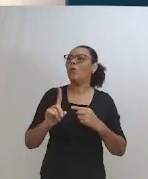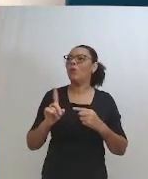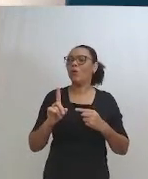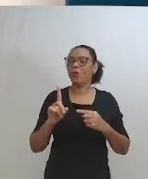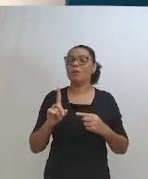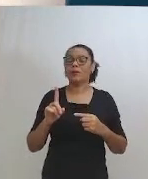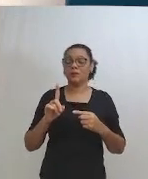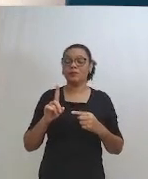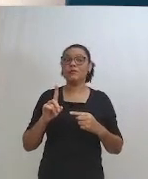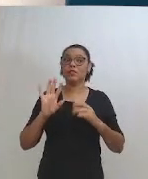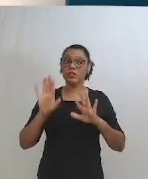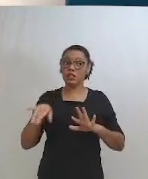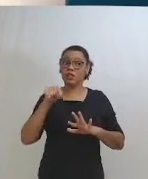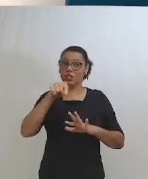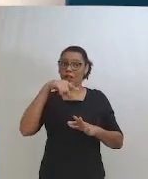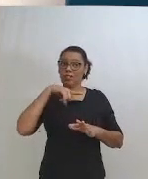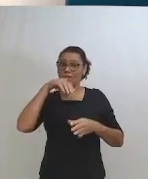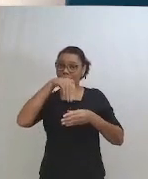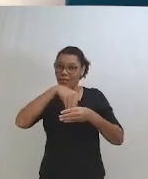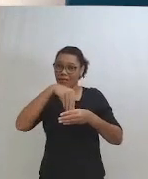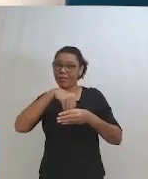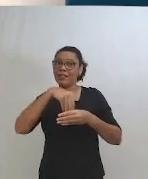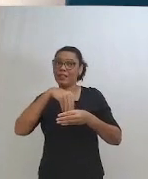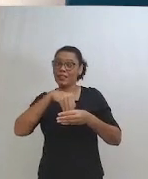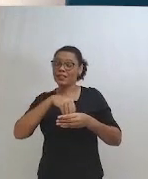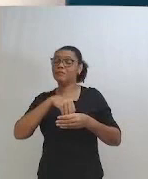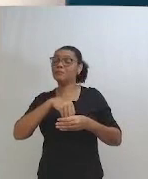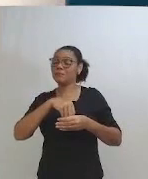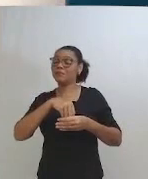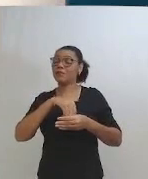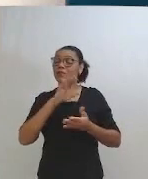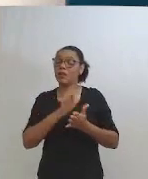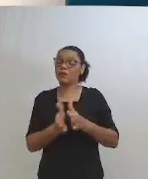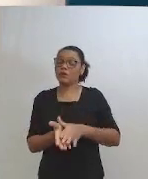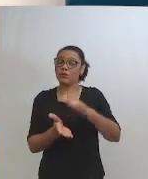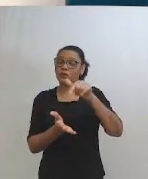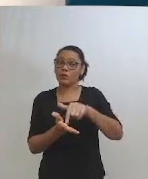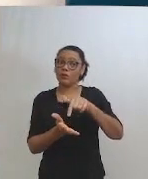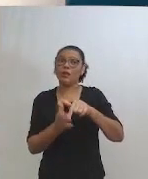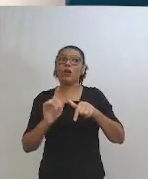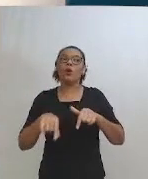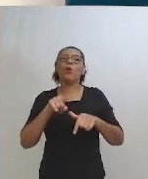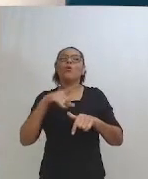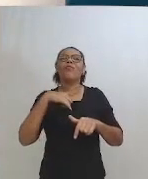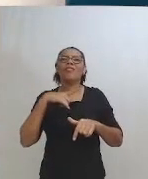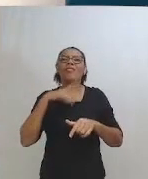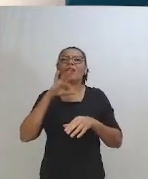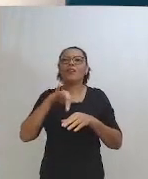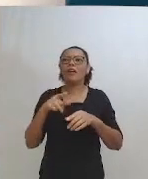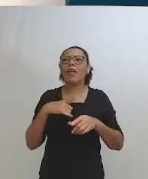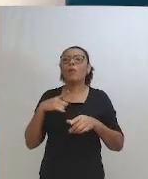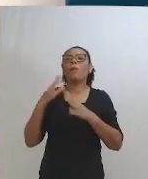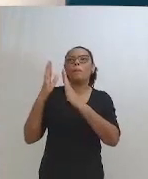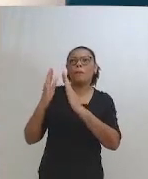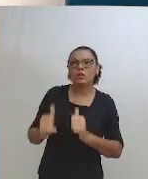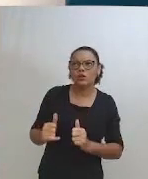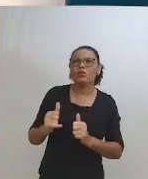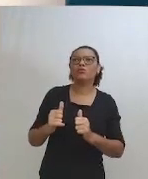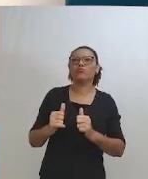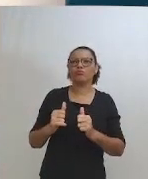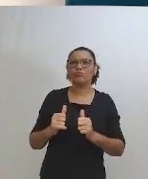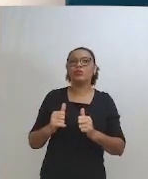nos autos. O que está posto nesses autos é uma requisição de declarações de imposto de